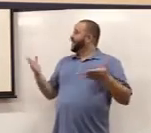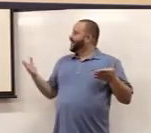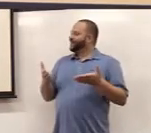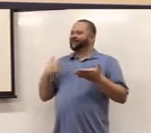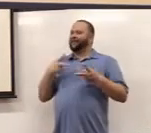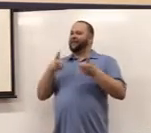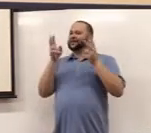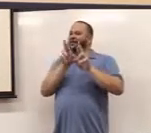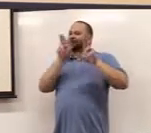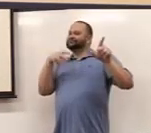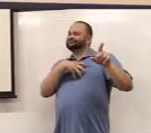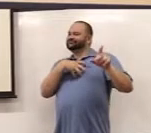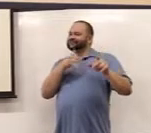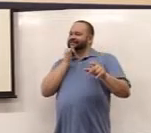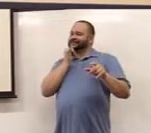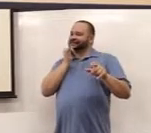Vamos olhar isso de um outro jeito.